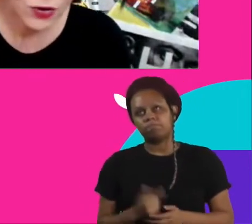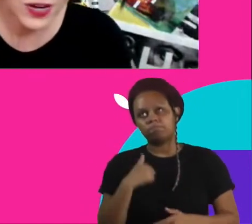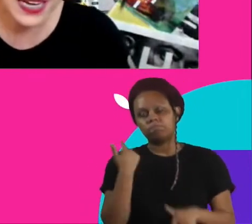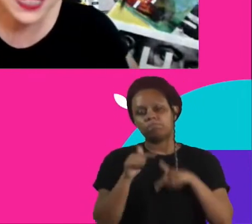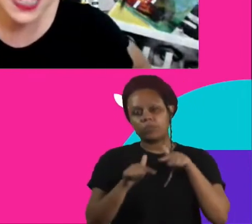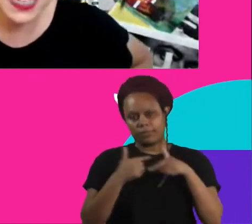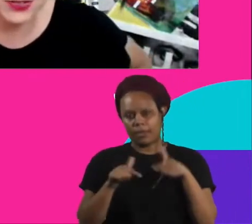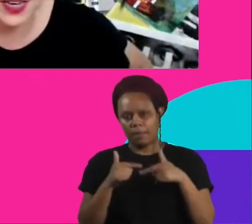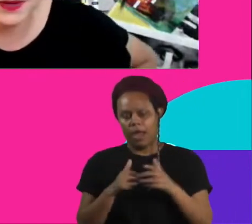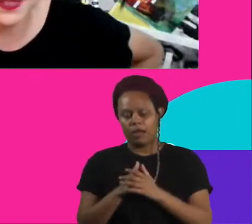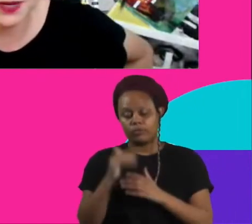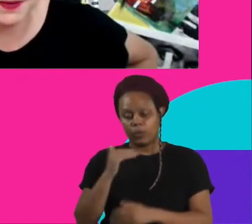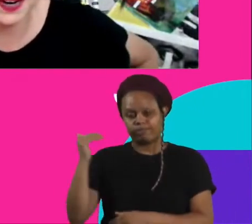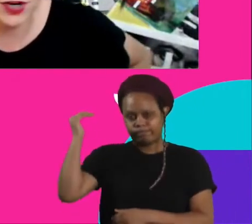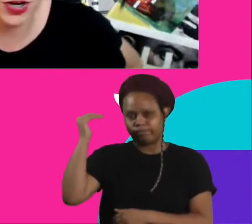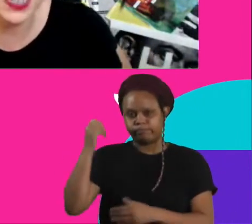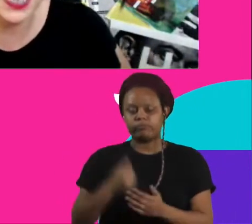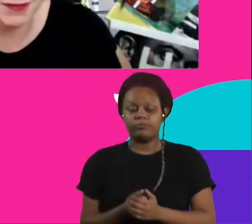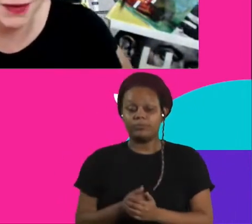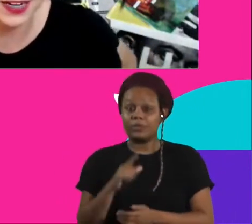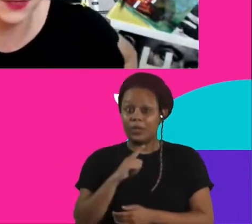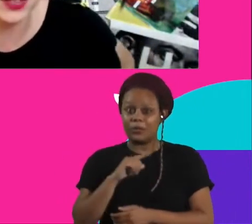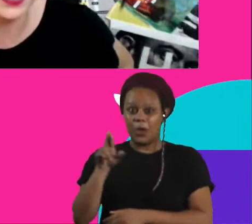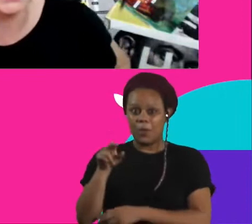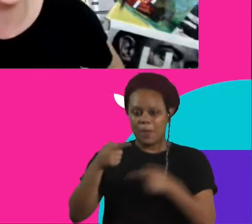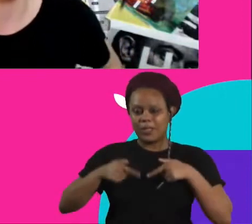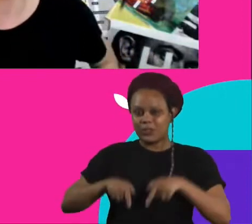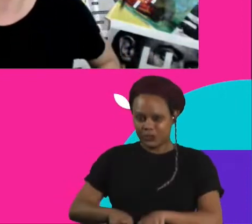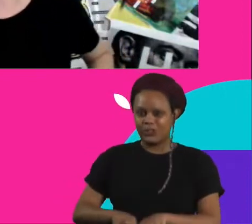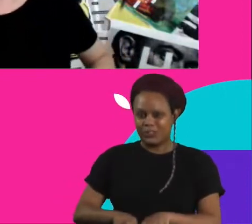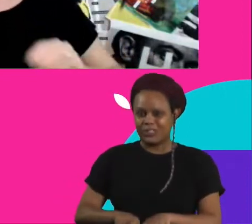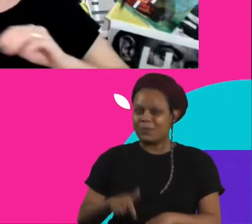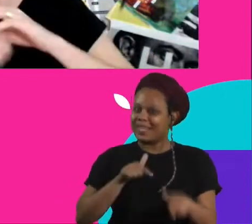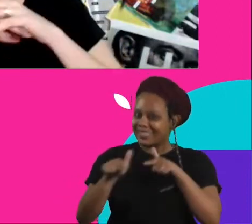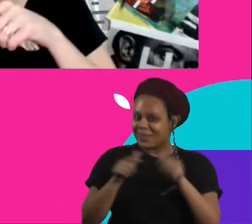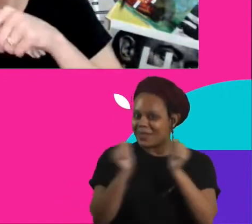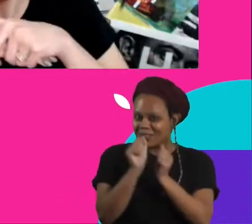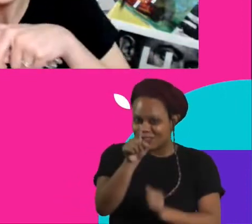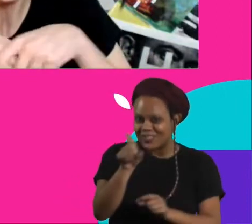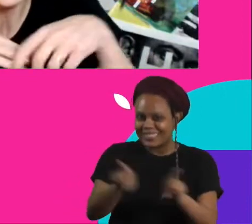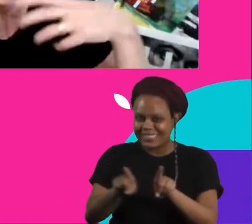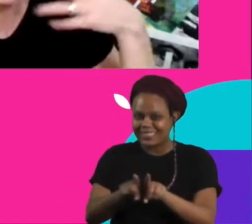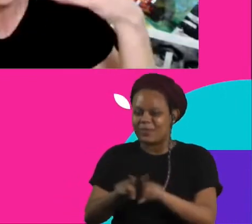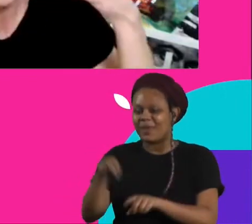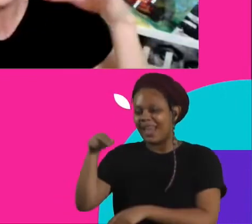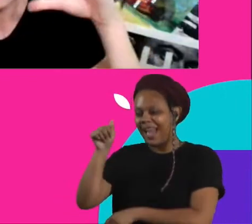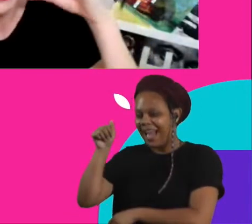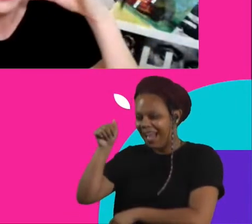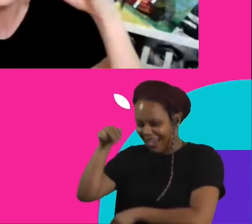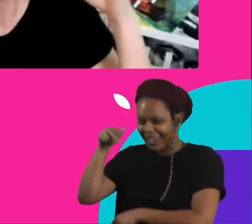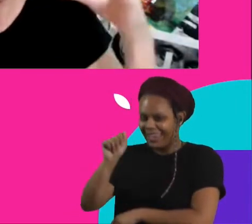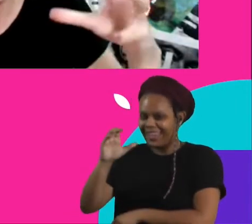adulta. E eu, graças a Deus, tenho uma irmã gêmea maravilhosa que trabalha com você também, Vlad, Dona Carolina Schutt. E